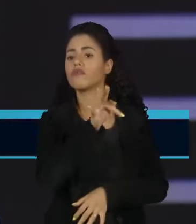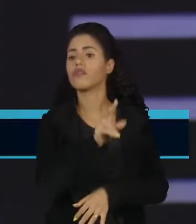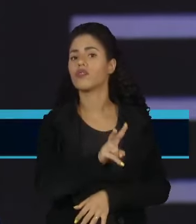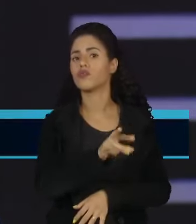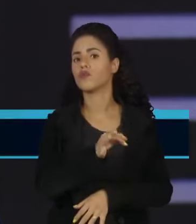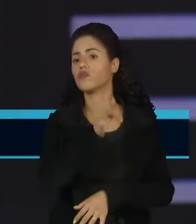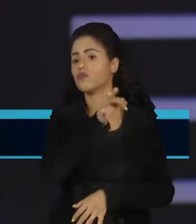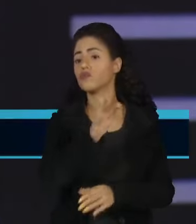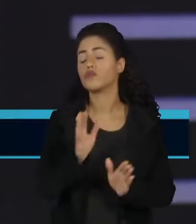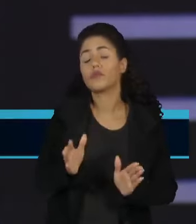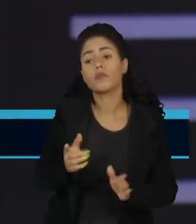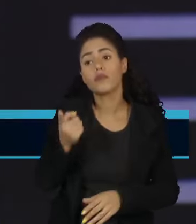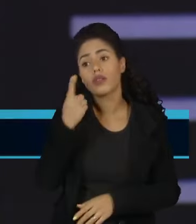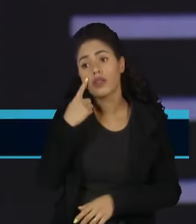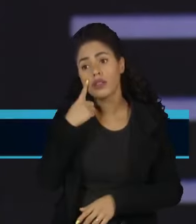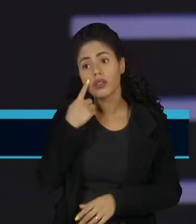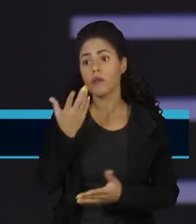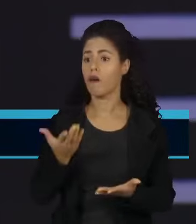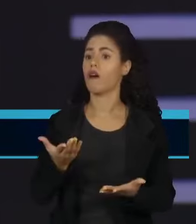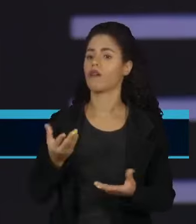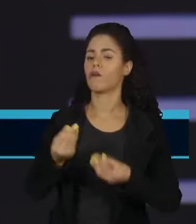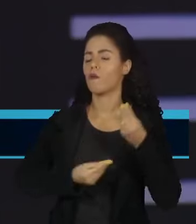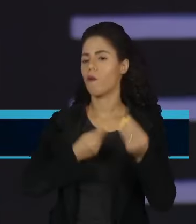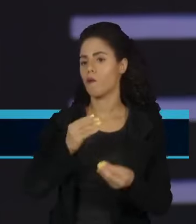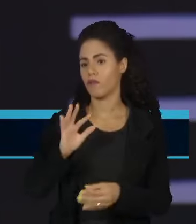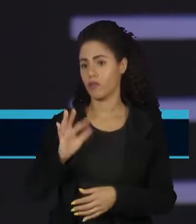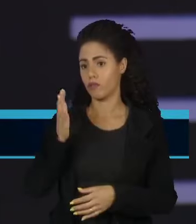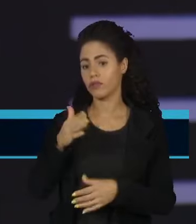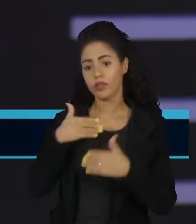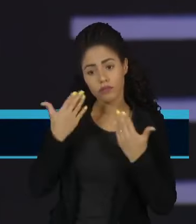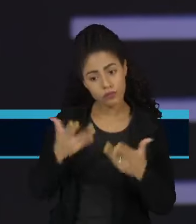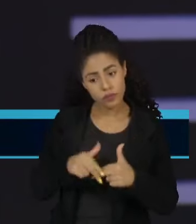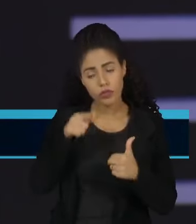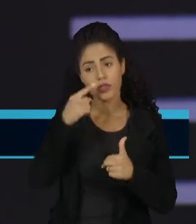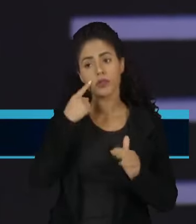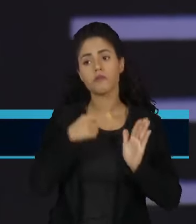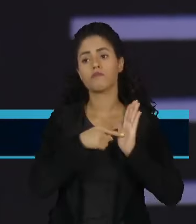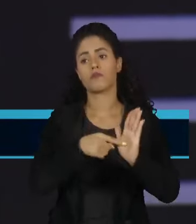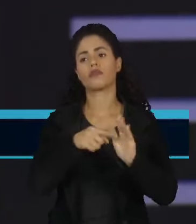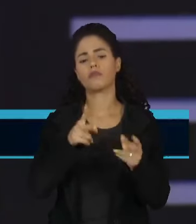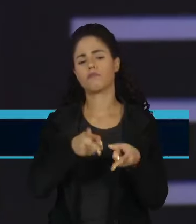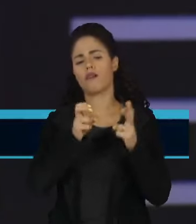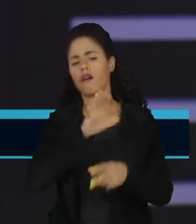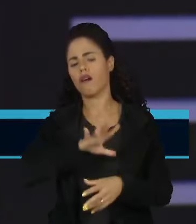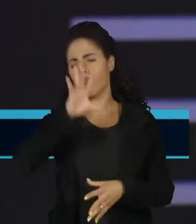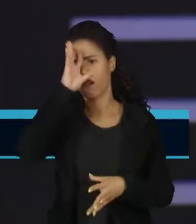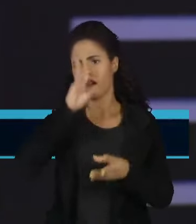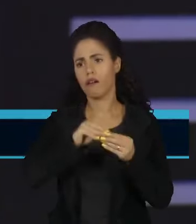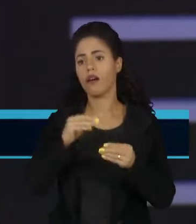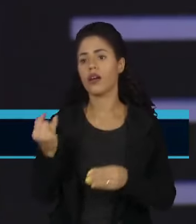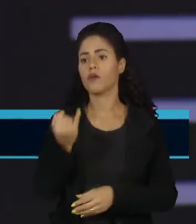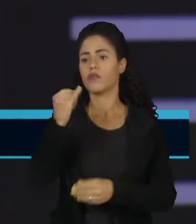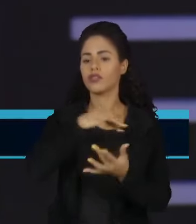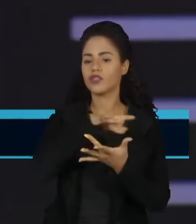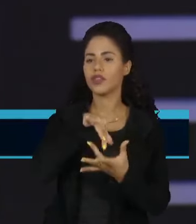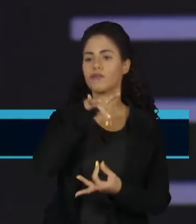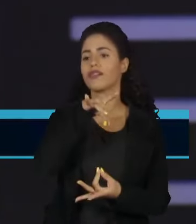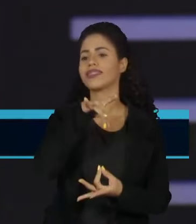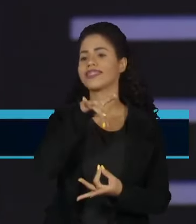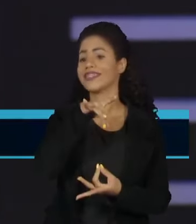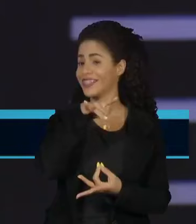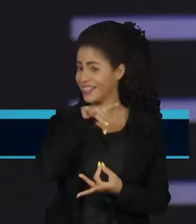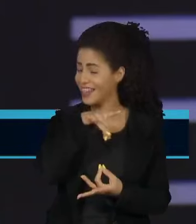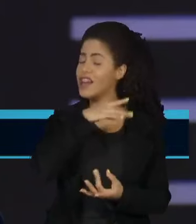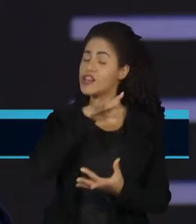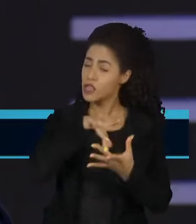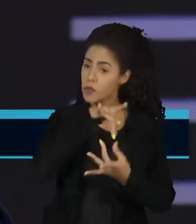a Maria e o José. Então, veja a contradição política. Isso mostra a eles, eu não sei se eles conseguem compreender, a importância da democracia, das